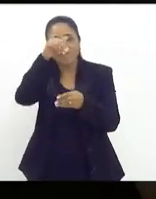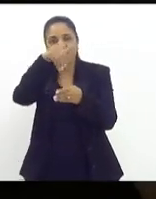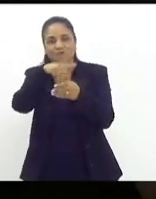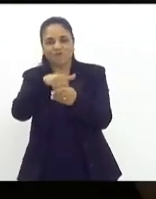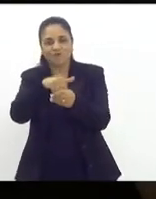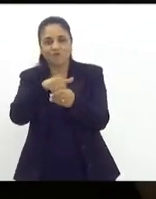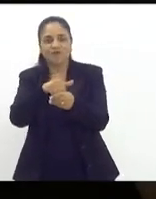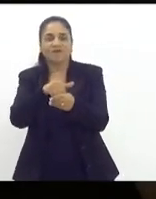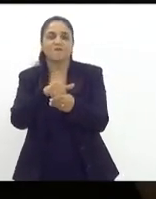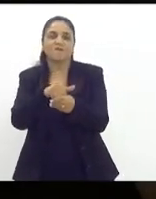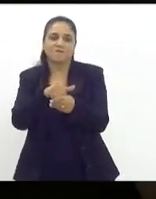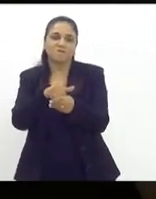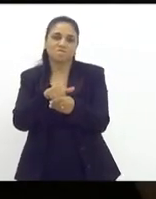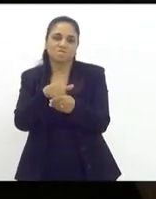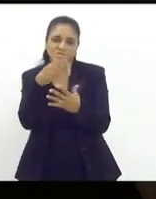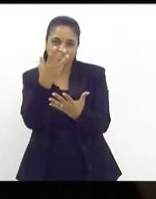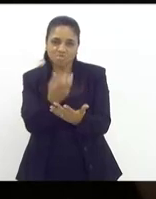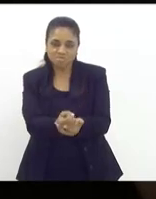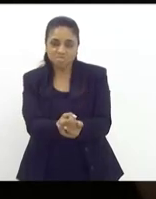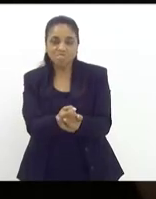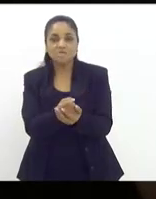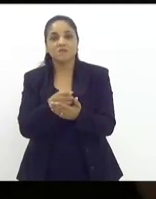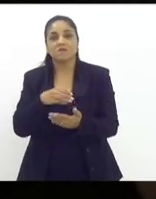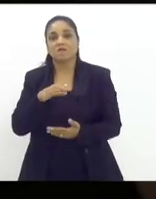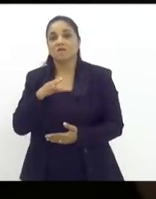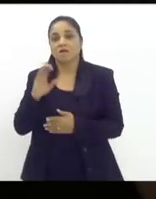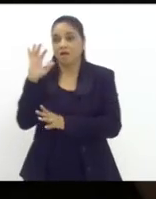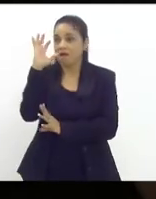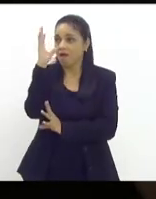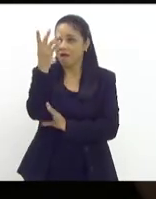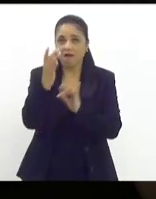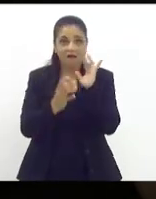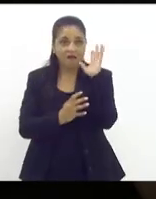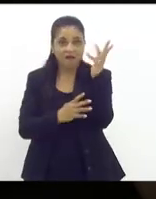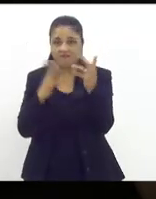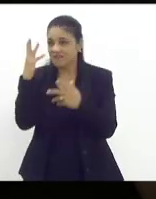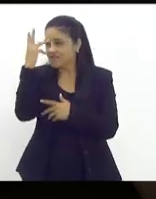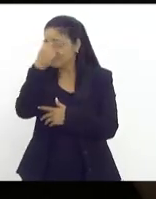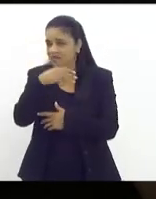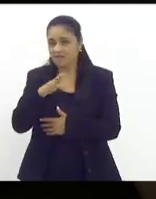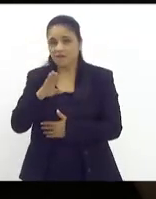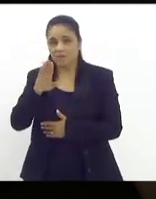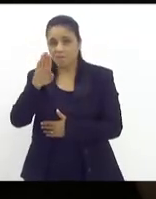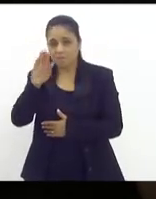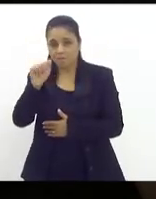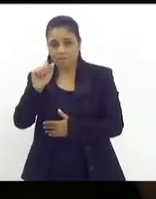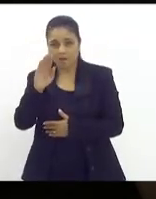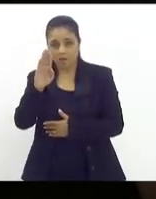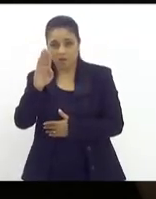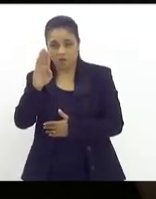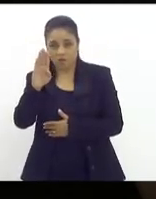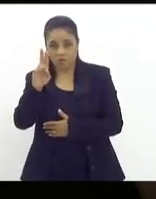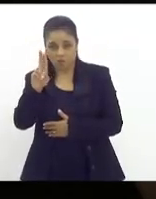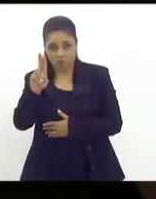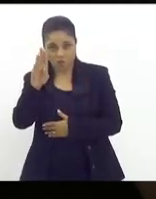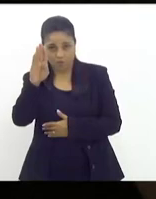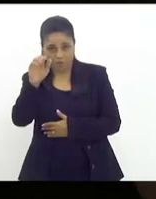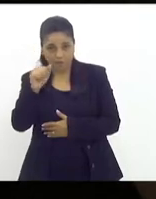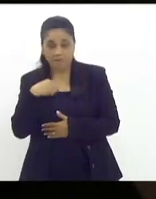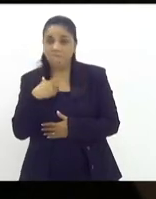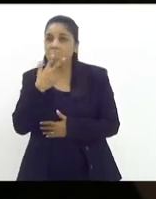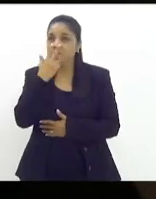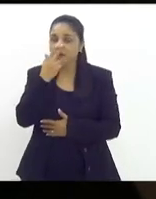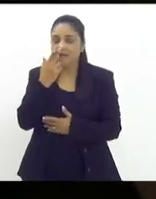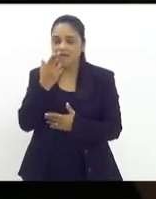favorável. O Baobá é uma árvore linda, porque ela parece que é uma árvore de cabeça para